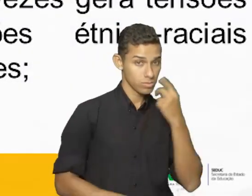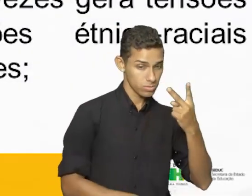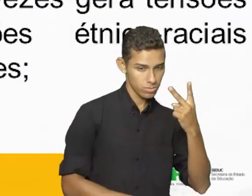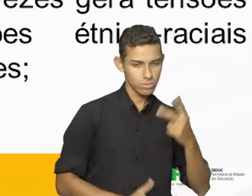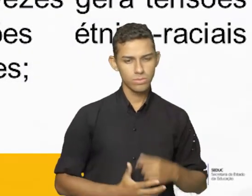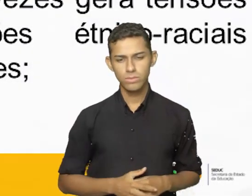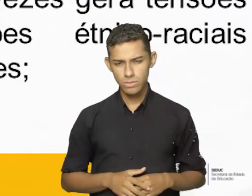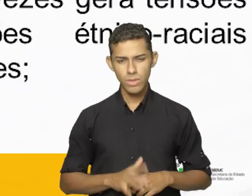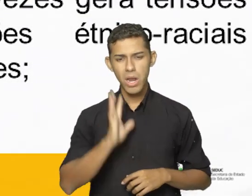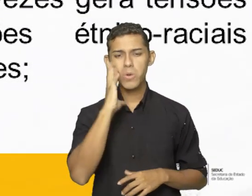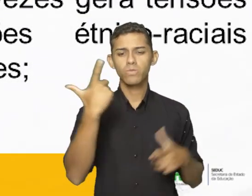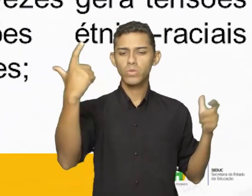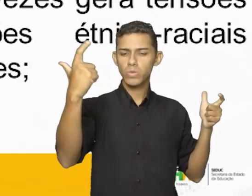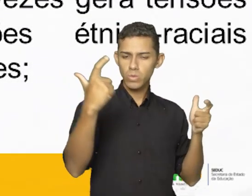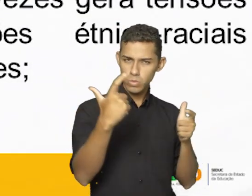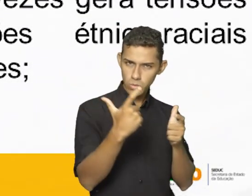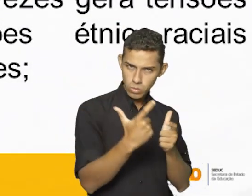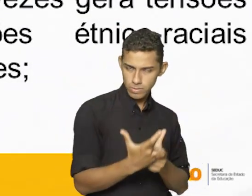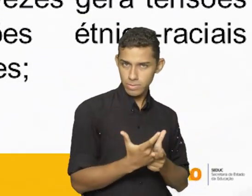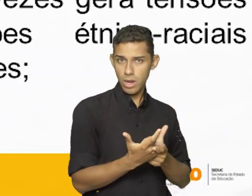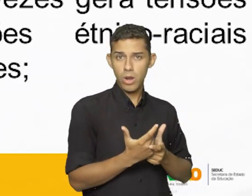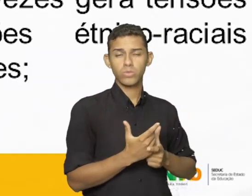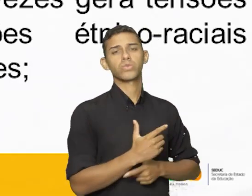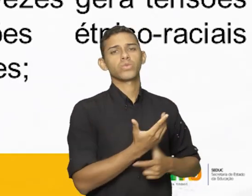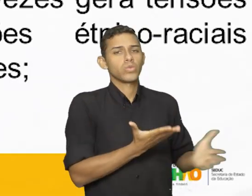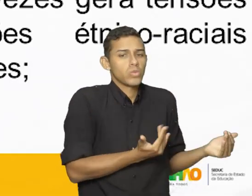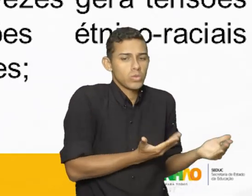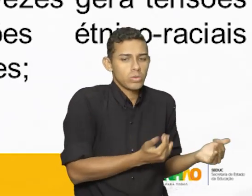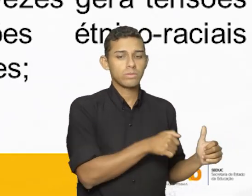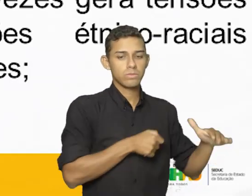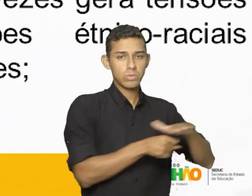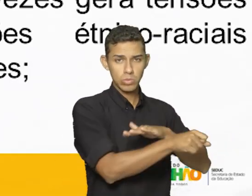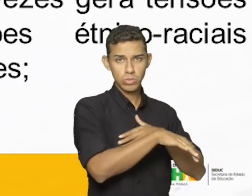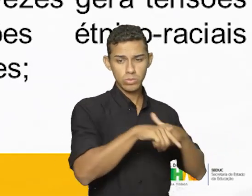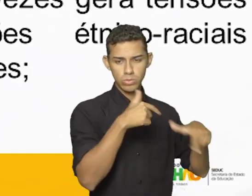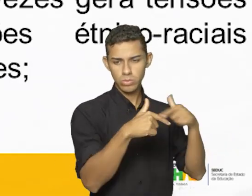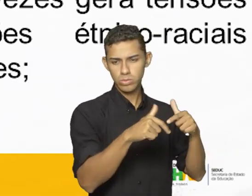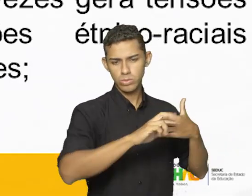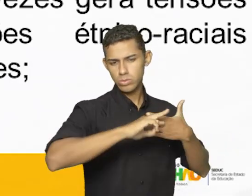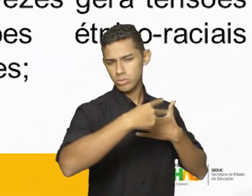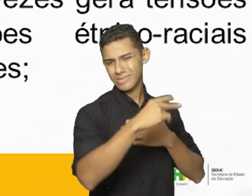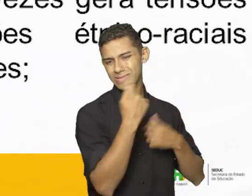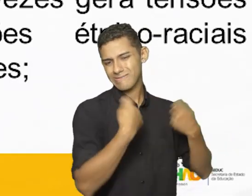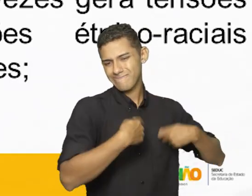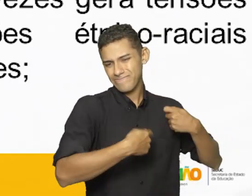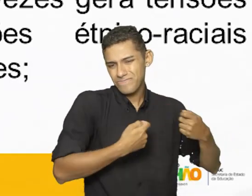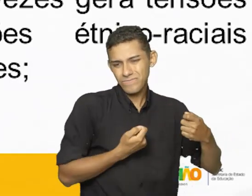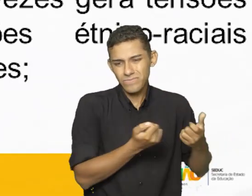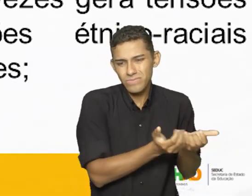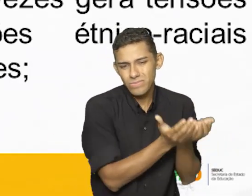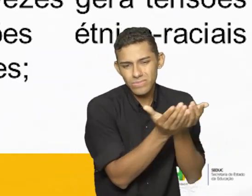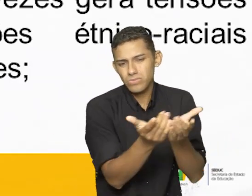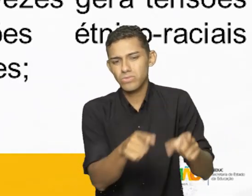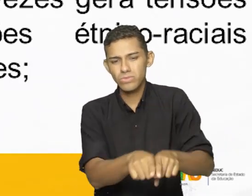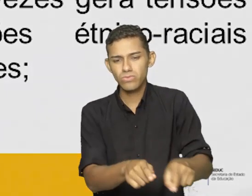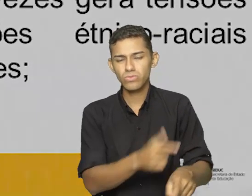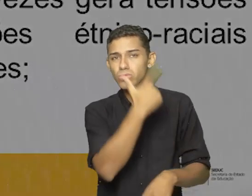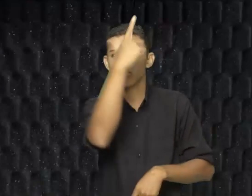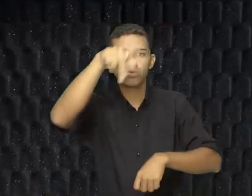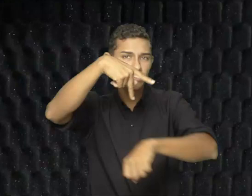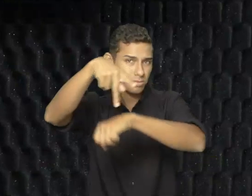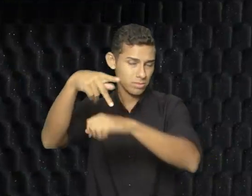2. Ocorre a redução do número de jovens no mercado de trabalho, com consequente necessidade de importação de mão de obra do